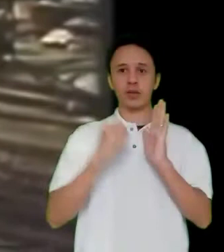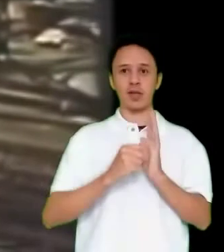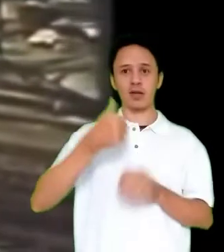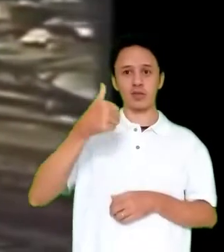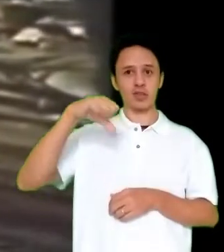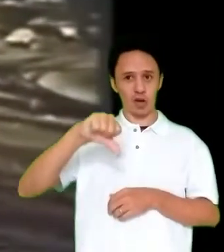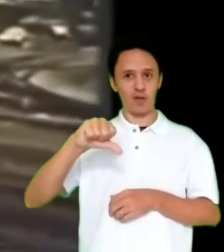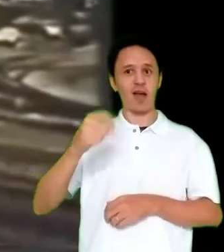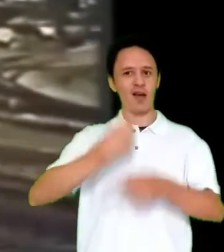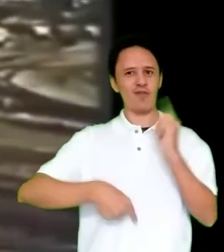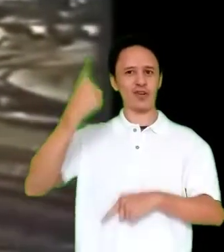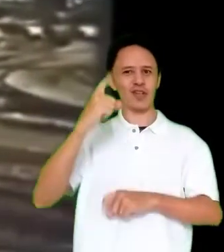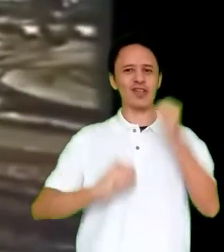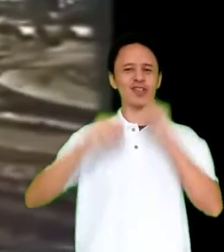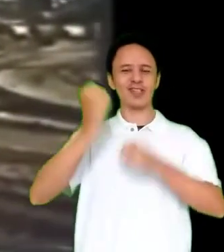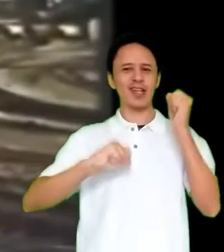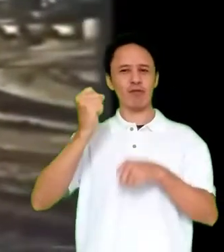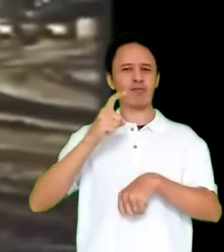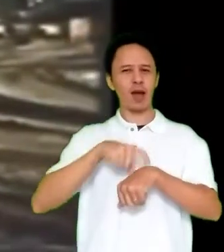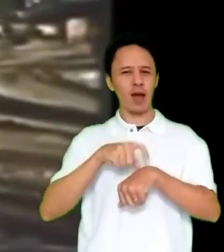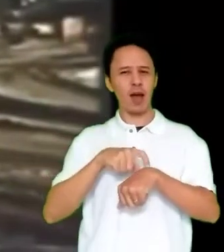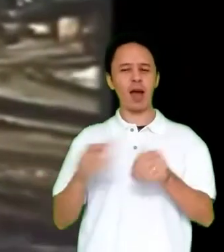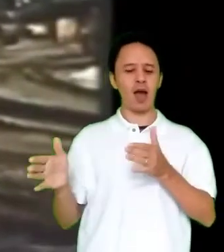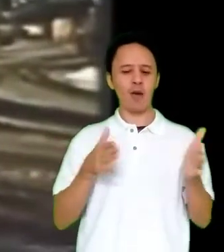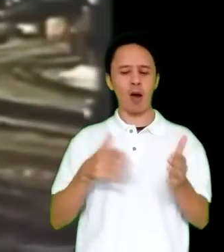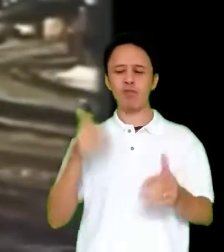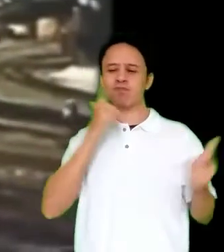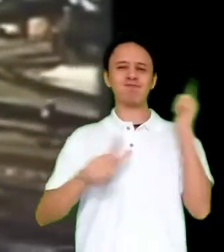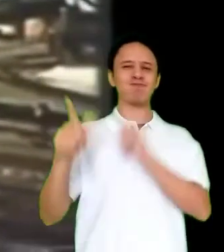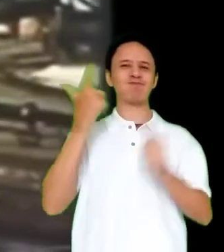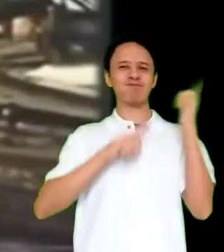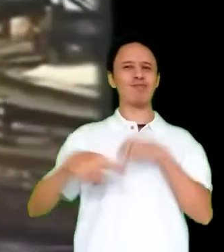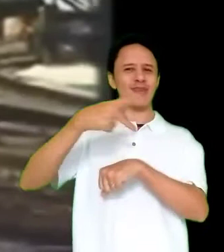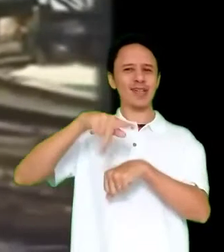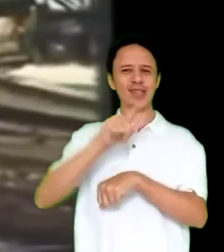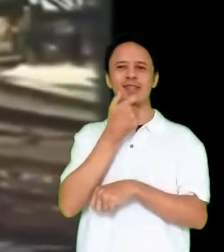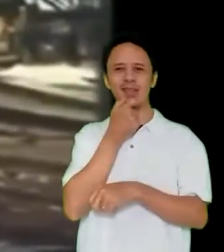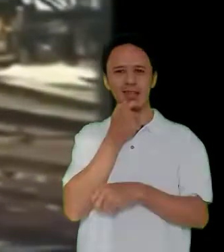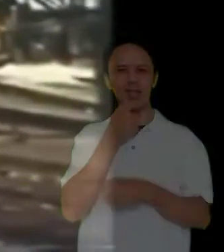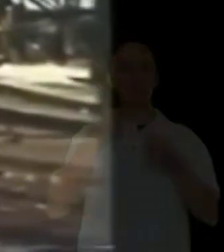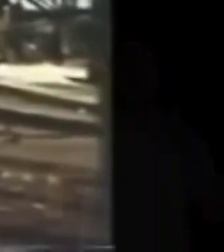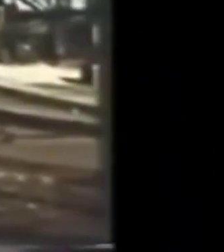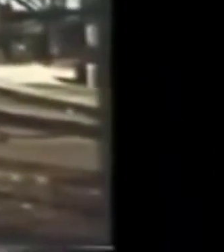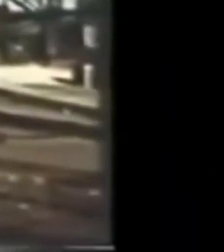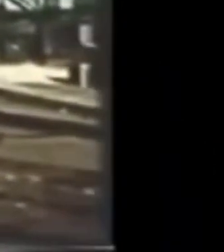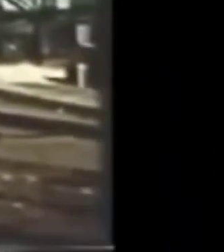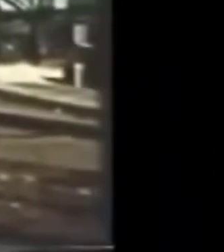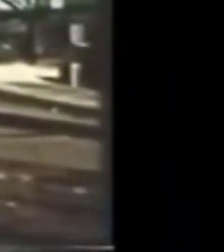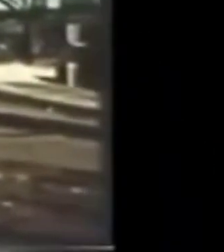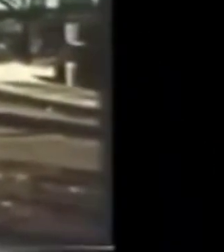O século XIX, o século da Revolução Industrial, foi uma época de grandes realizações para a Inglaterra.